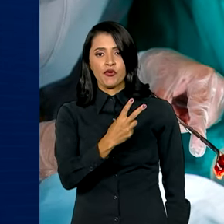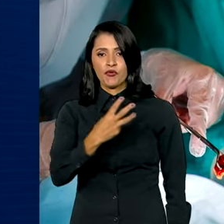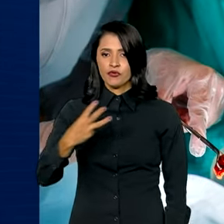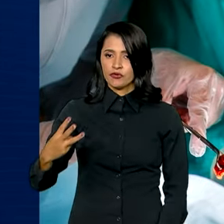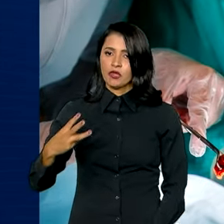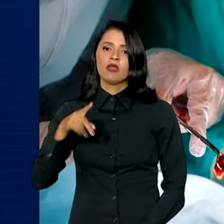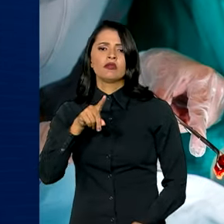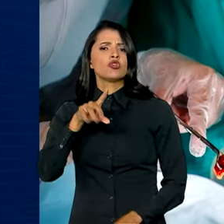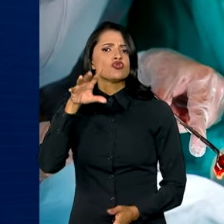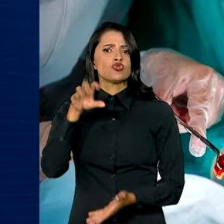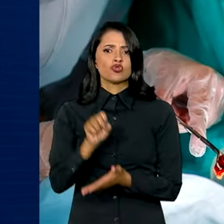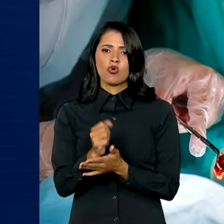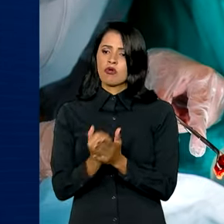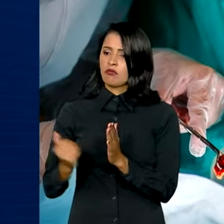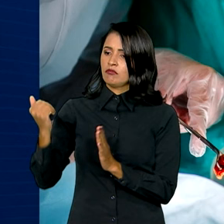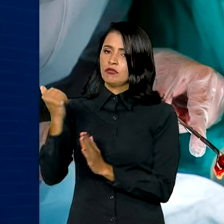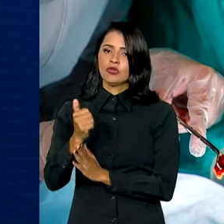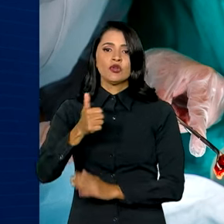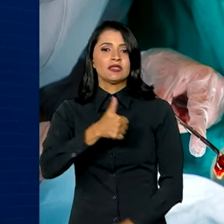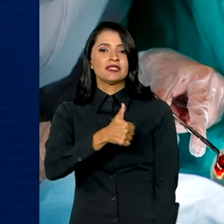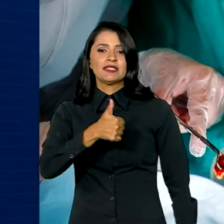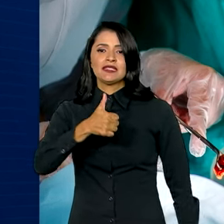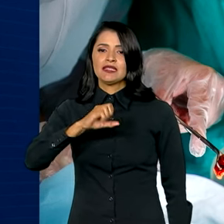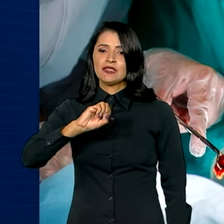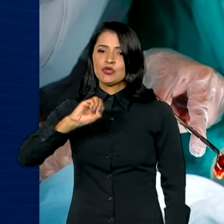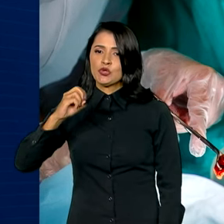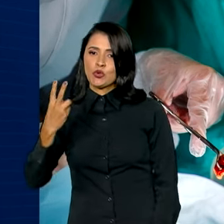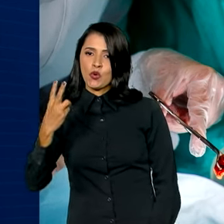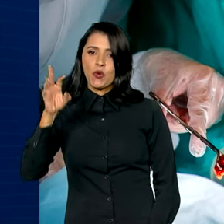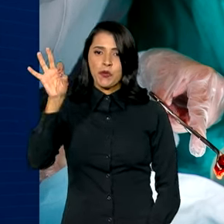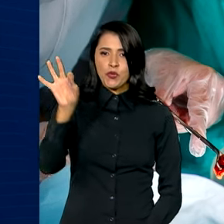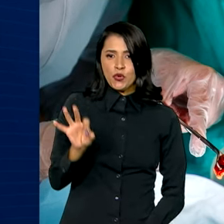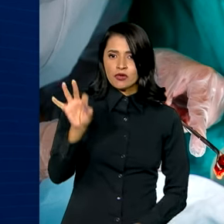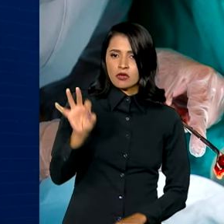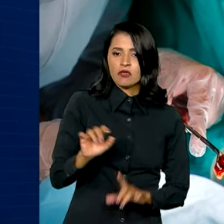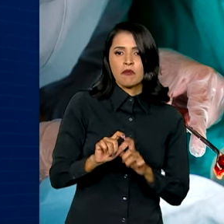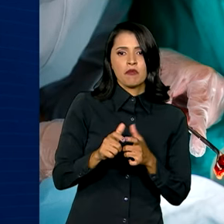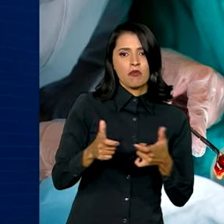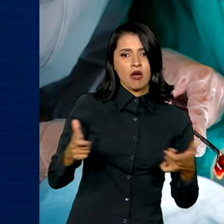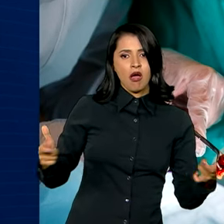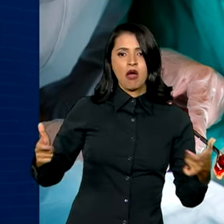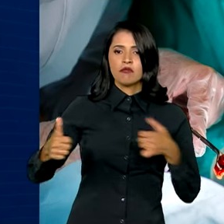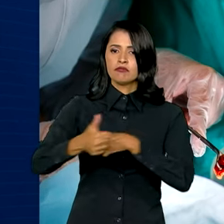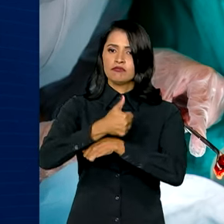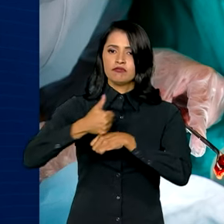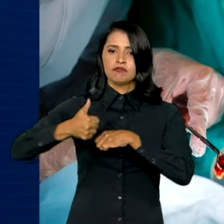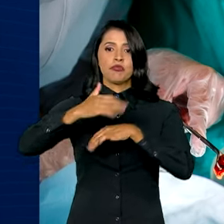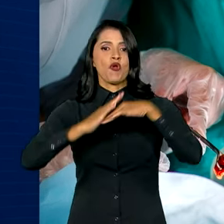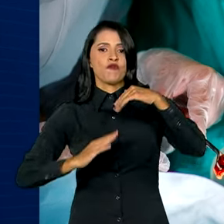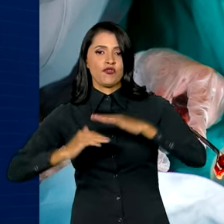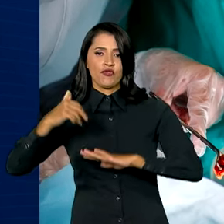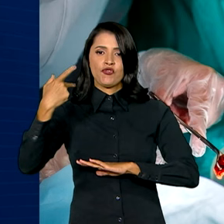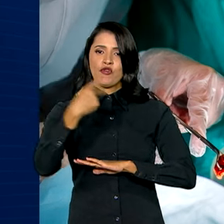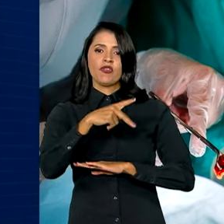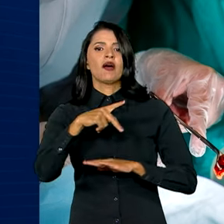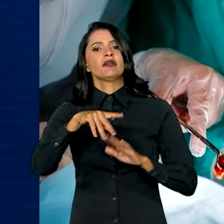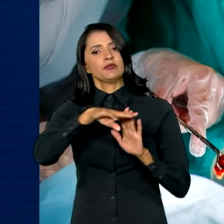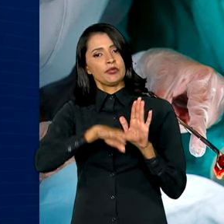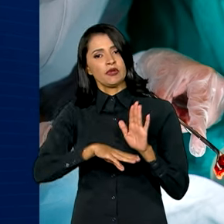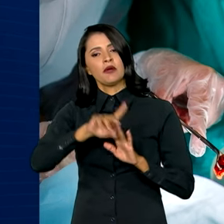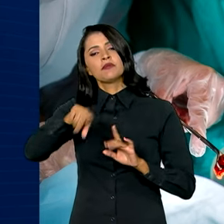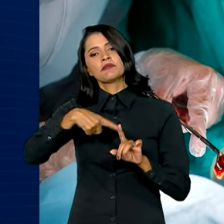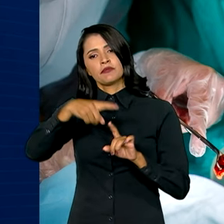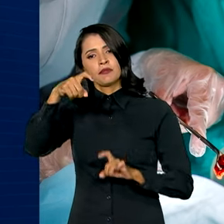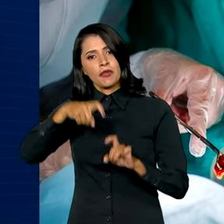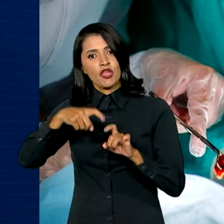Brasil registrou um aumento de 102% na quantidade de profissionais atuantes no Mais Médicos. Com 28